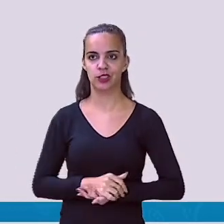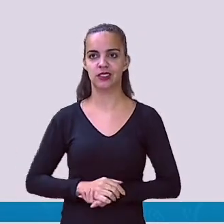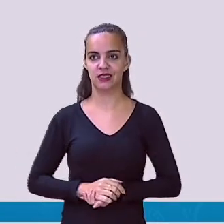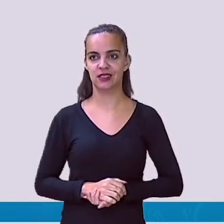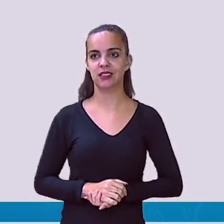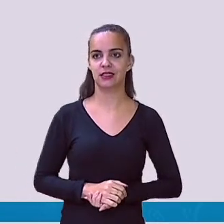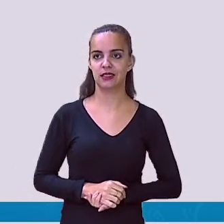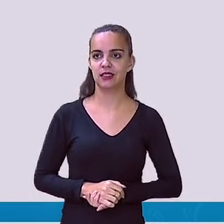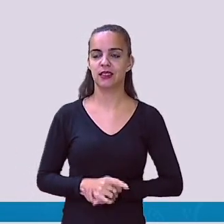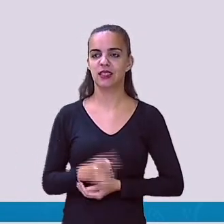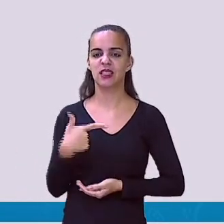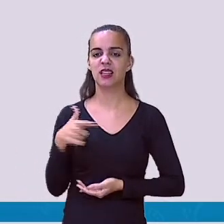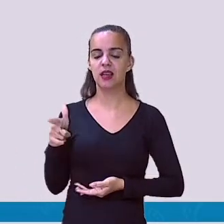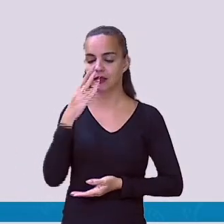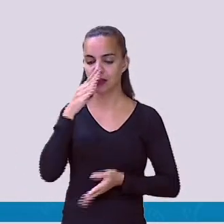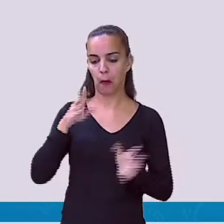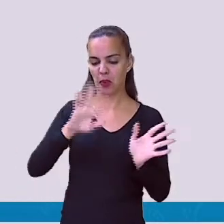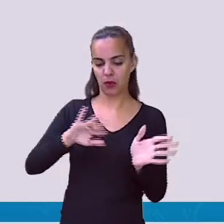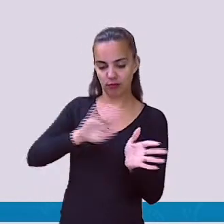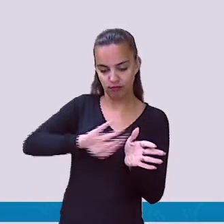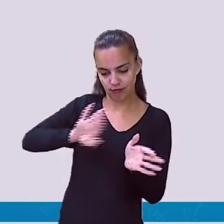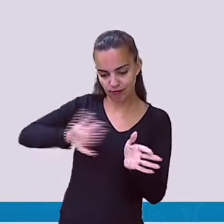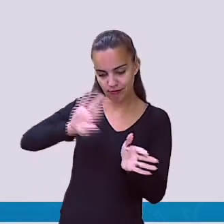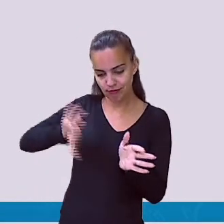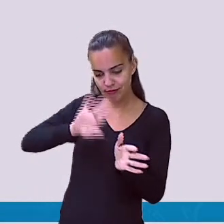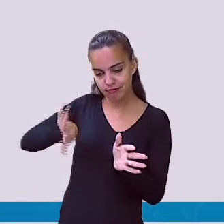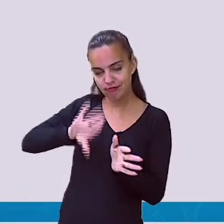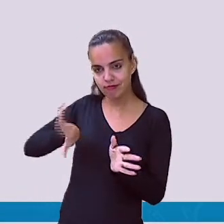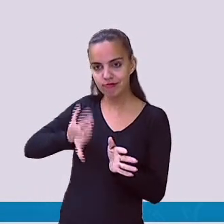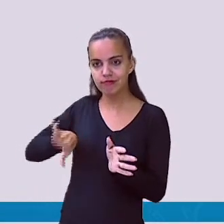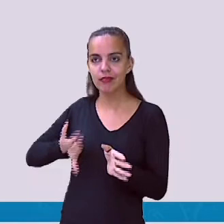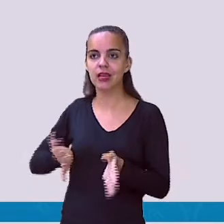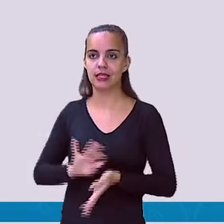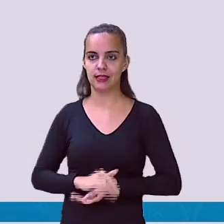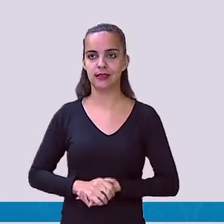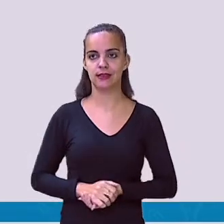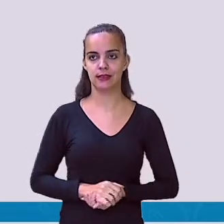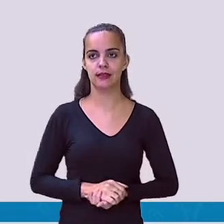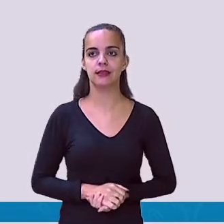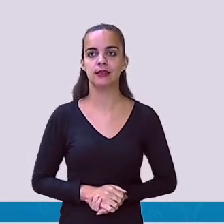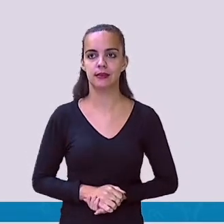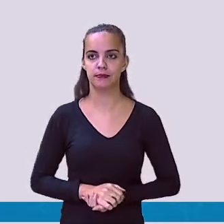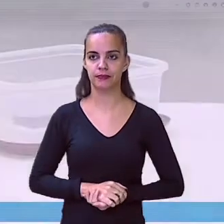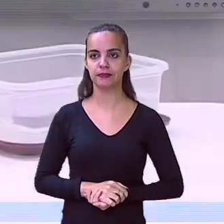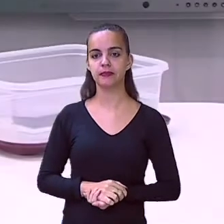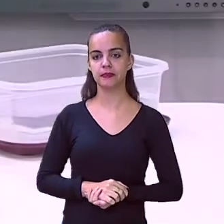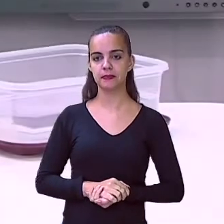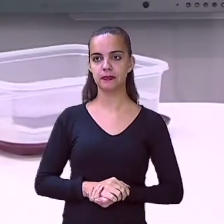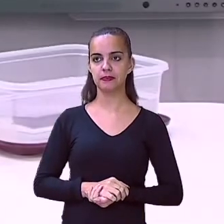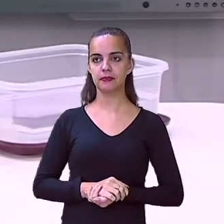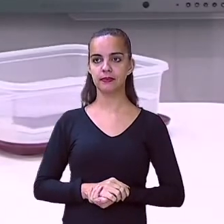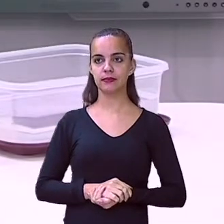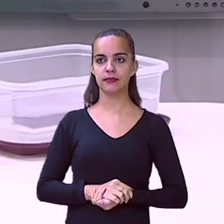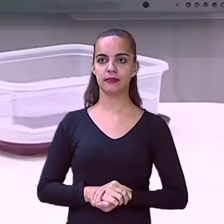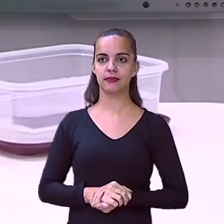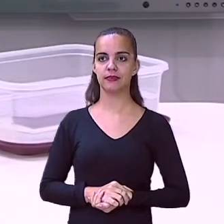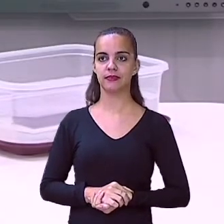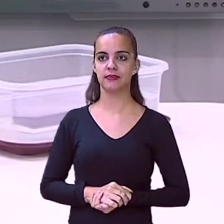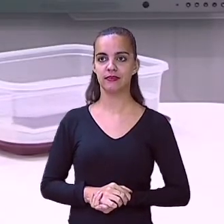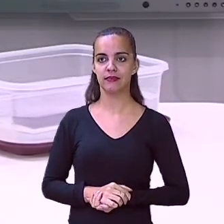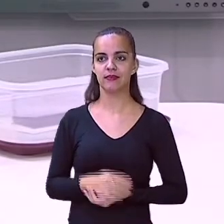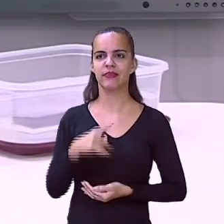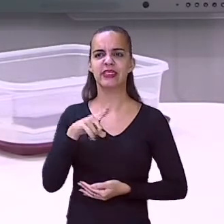de interesse da pessoa que está utilizando este processo de separação,